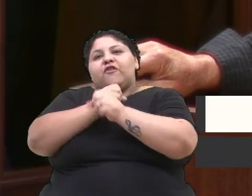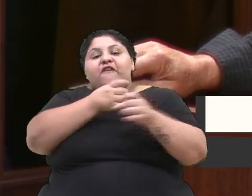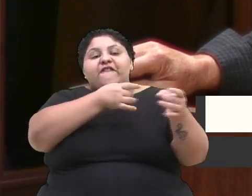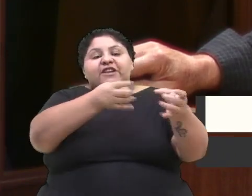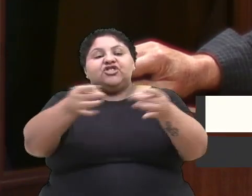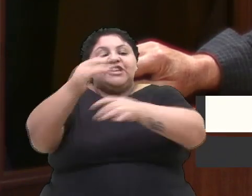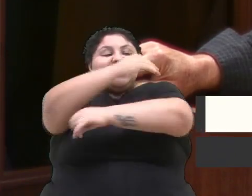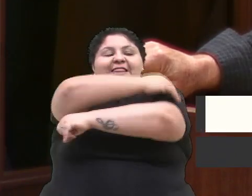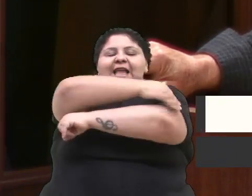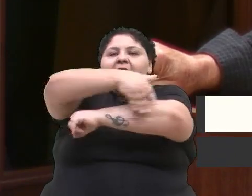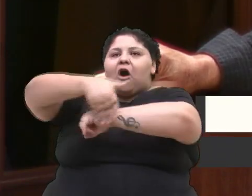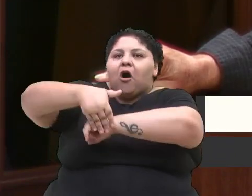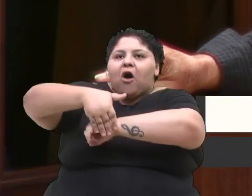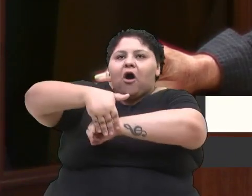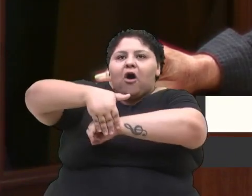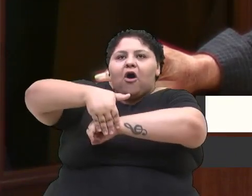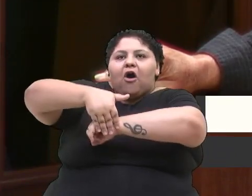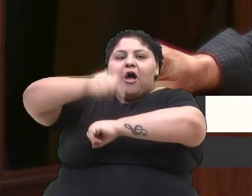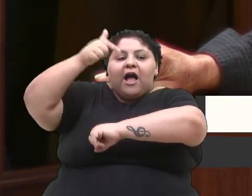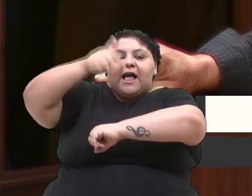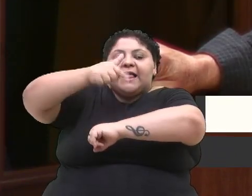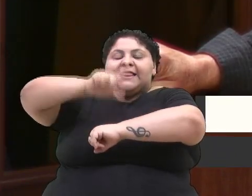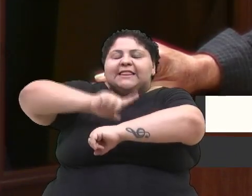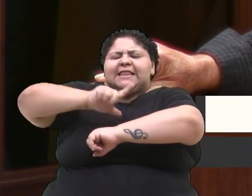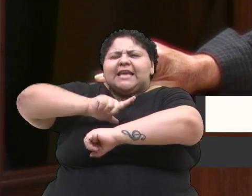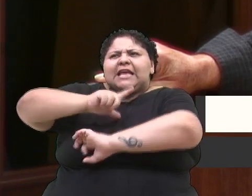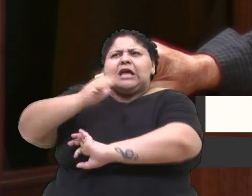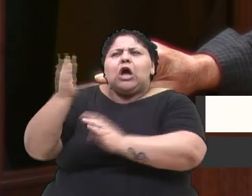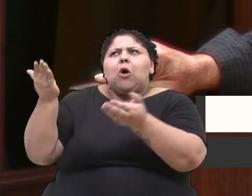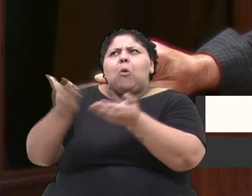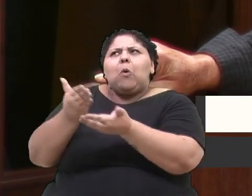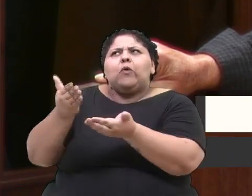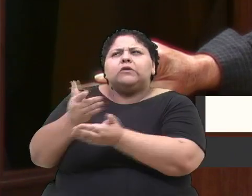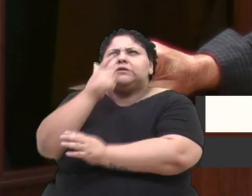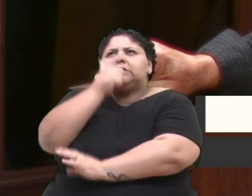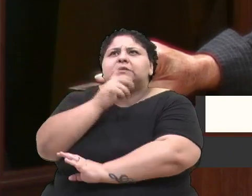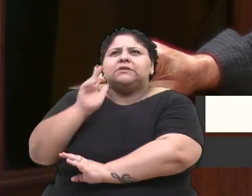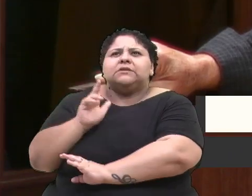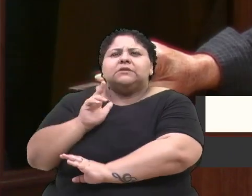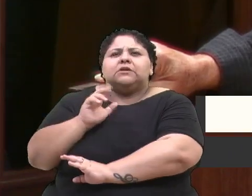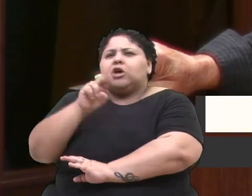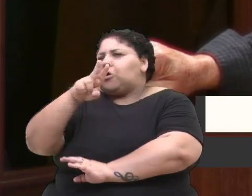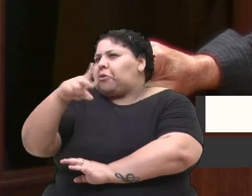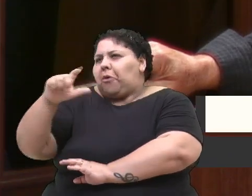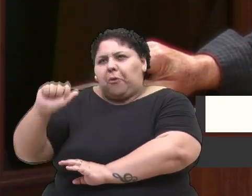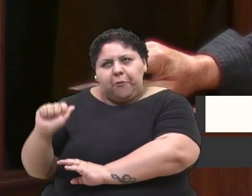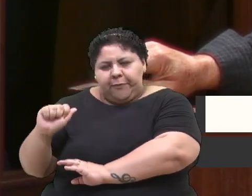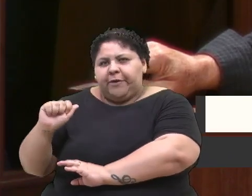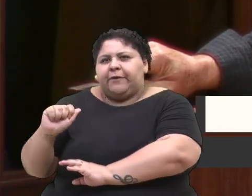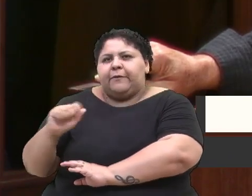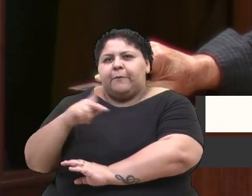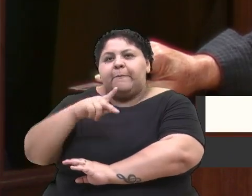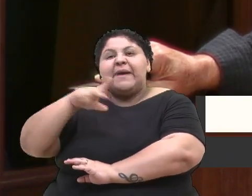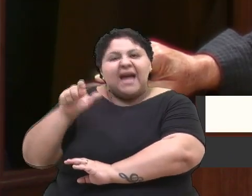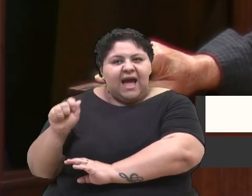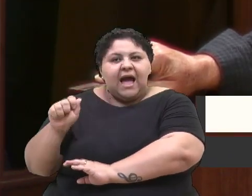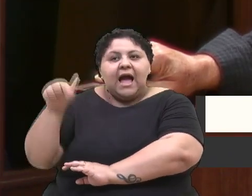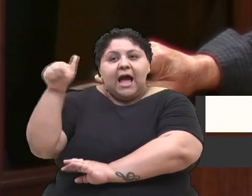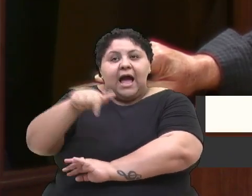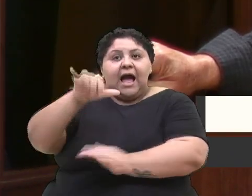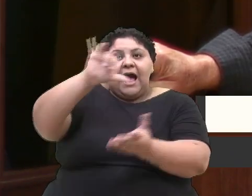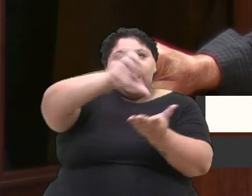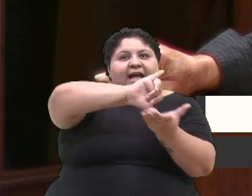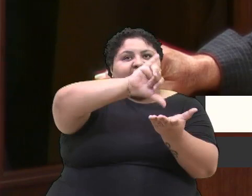rua, lá onde que existe a UPA, enfim, o PA, aqui no centro,